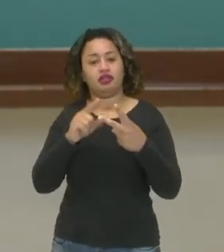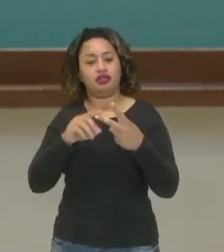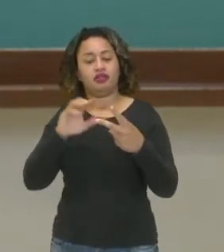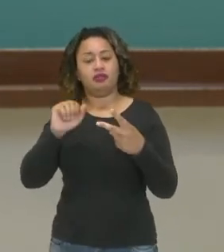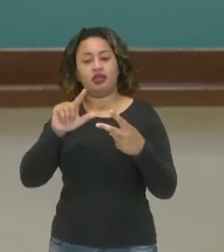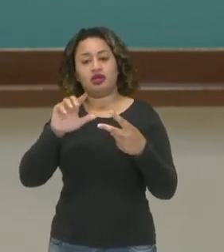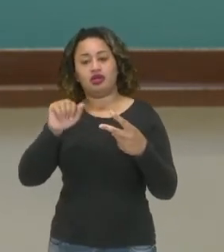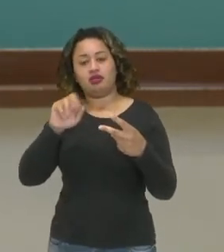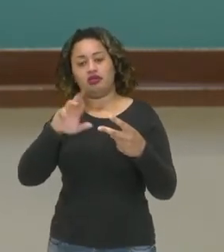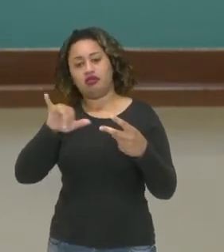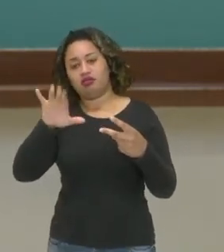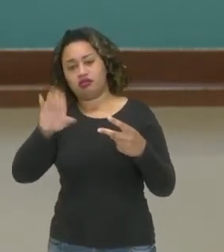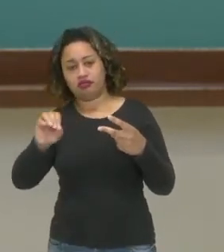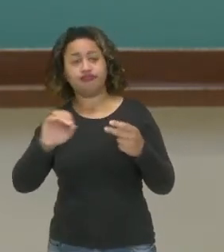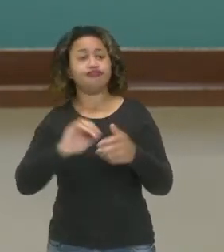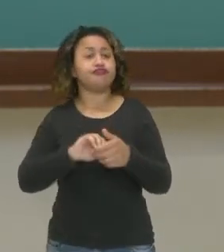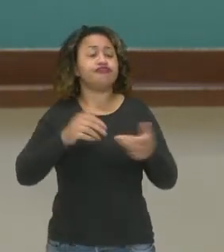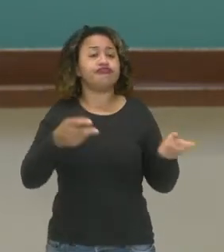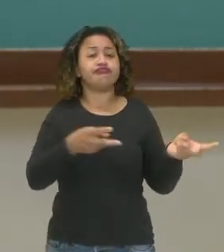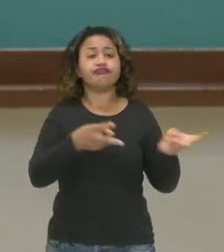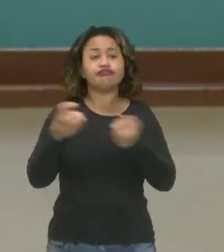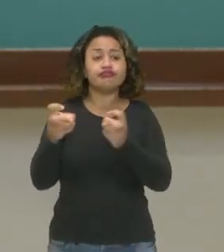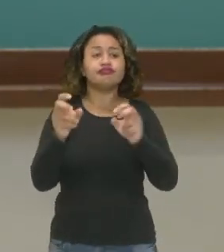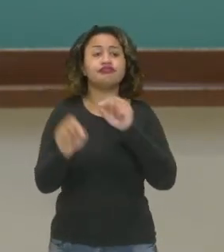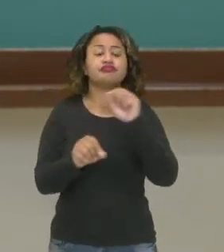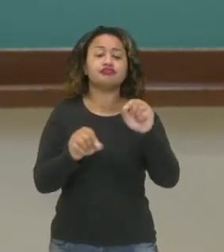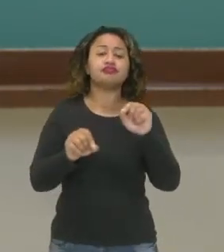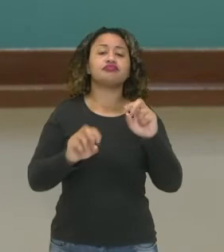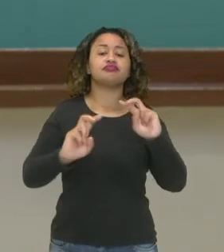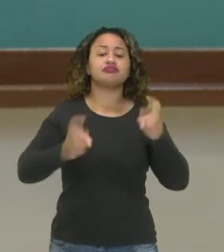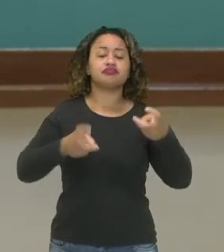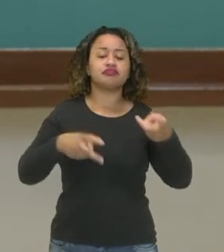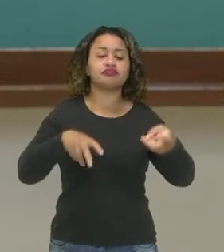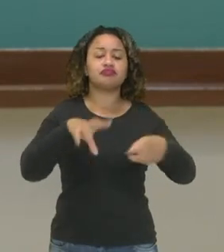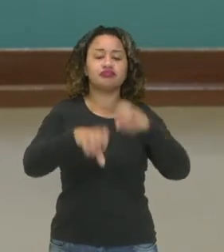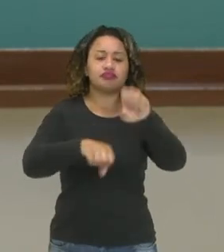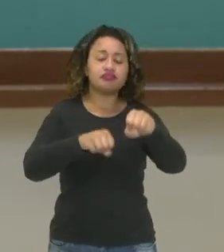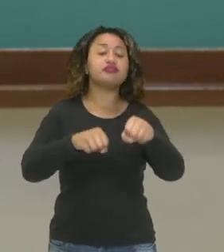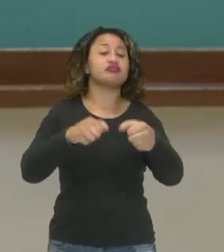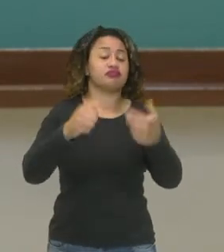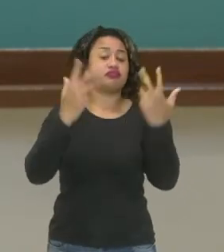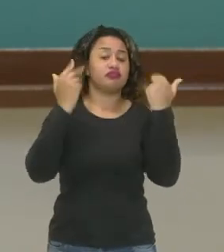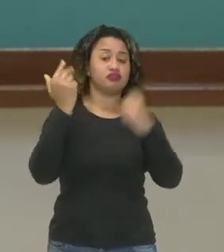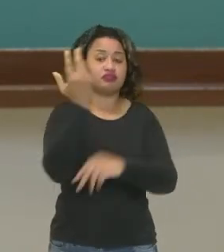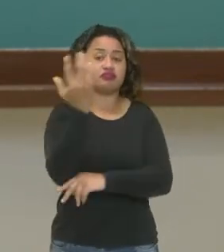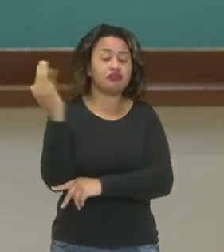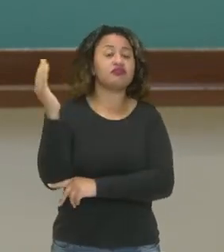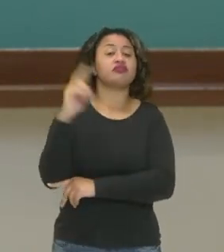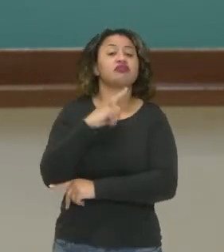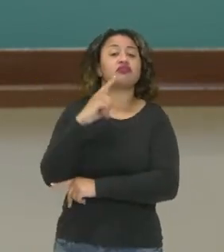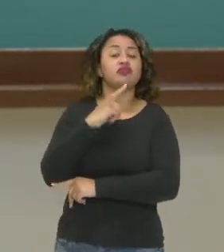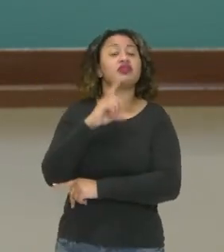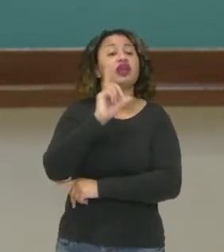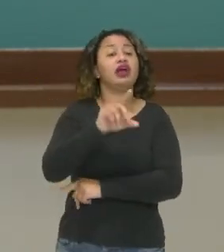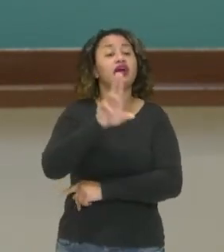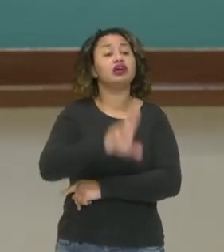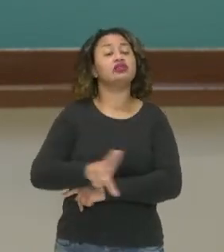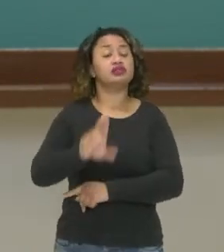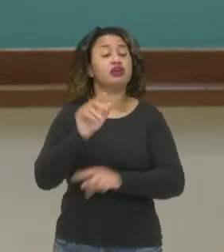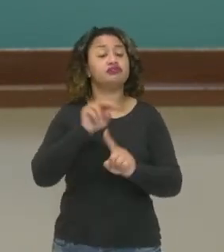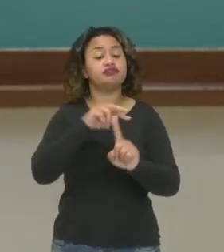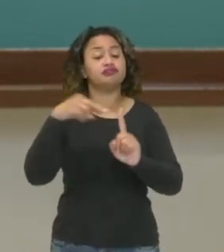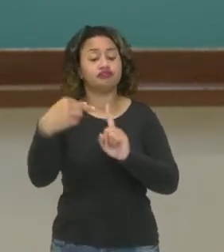vendo? Então, repare que esse extrativismo que a natureza tem disponível é utilizado sob o ponto de